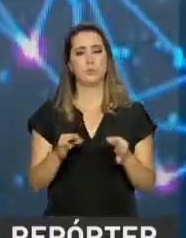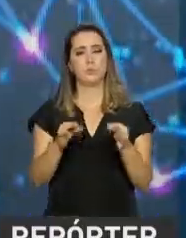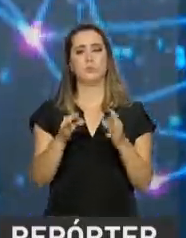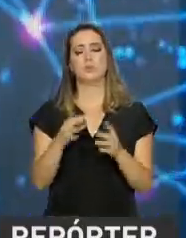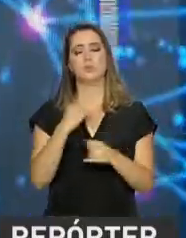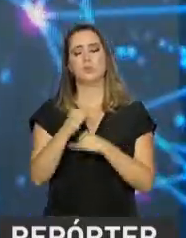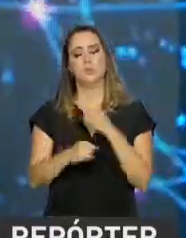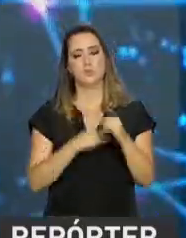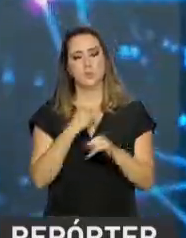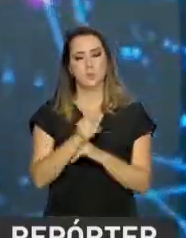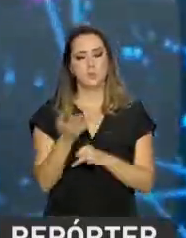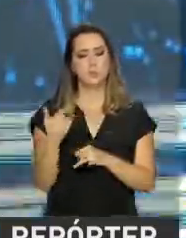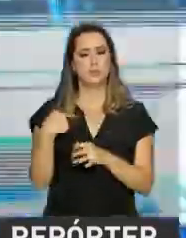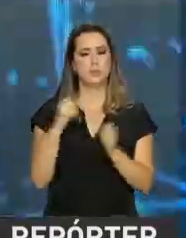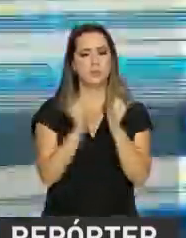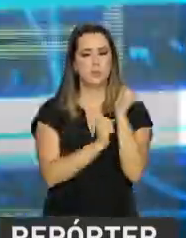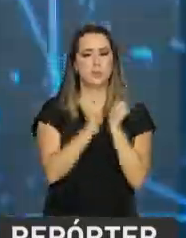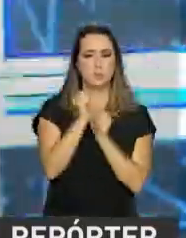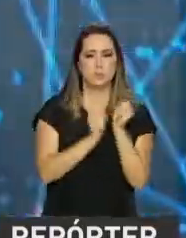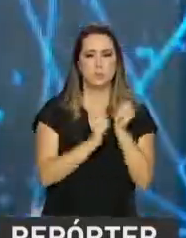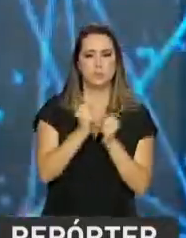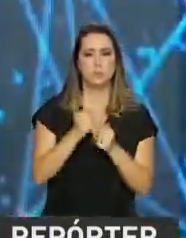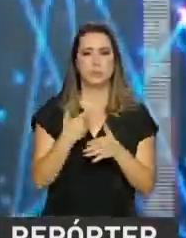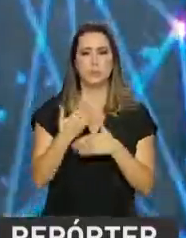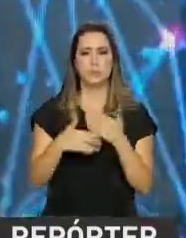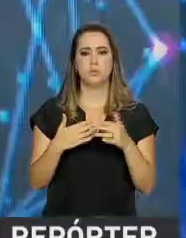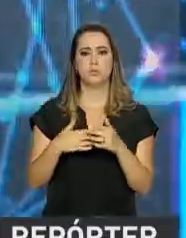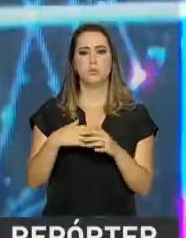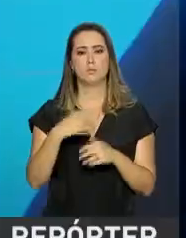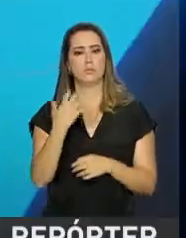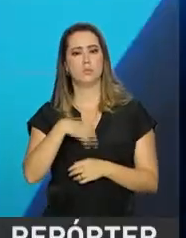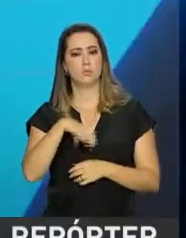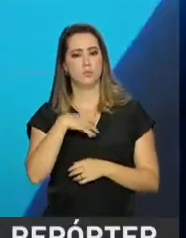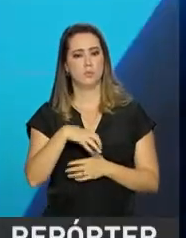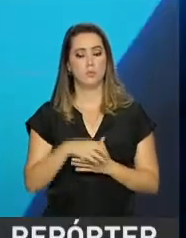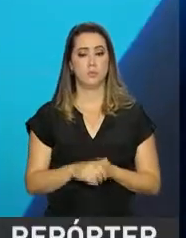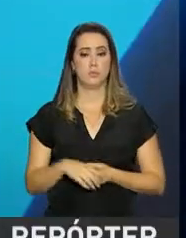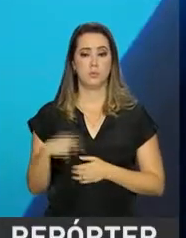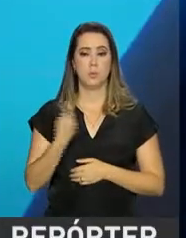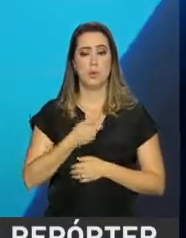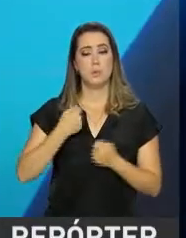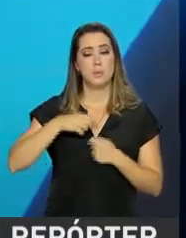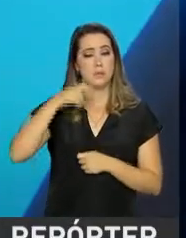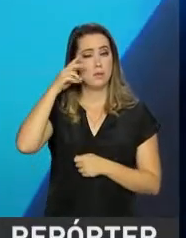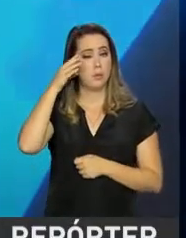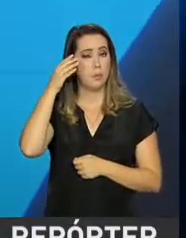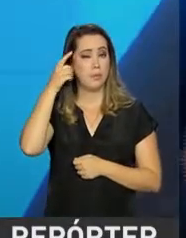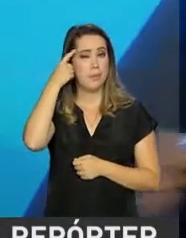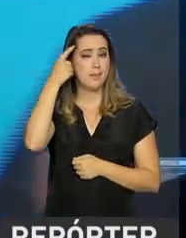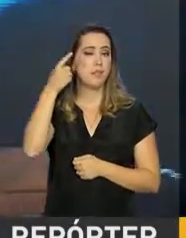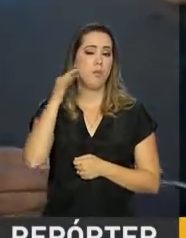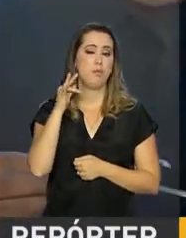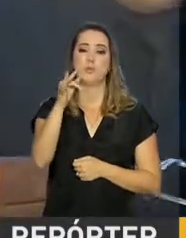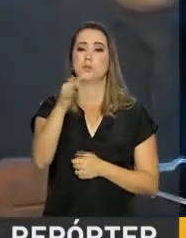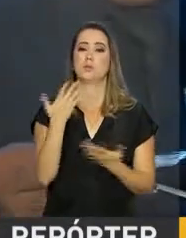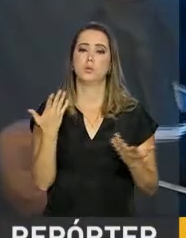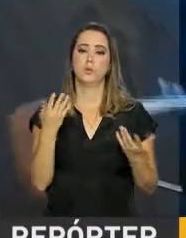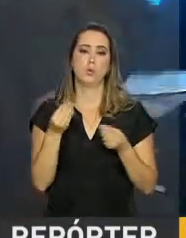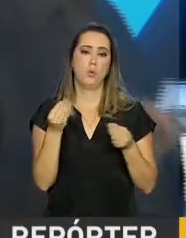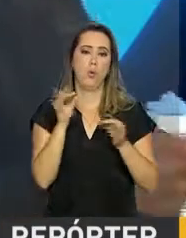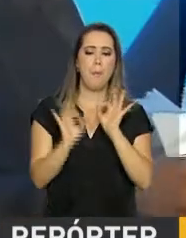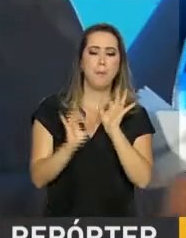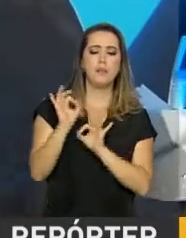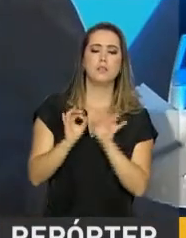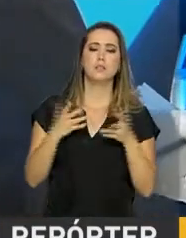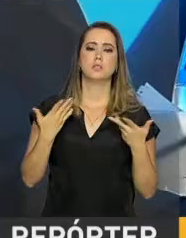informação nos processos industriais empreendidos na bahia temos que pensar no futuro isso não pensar no futuro mas conseguimos planejar não